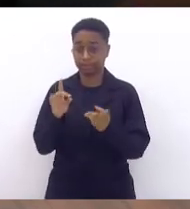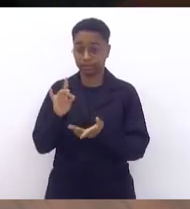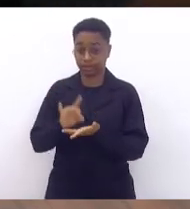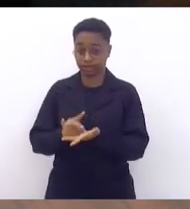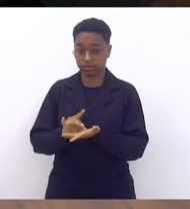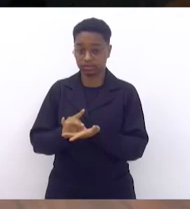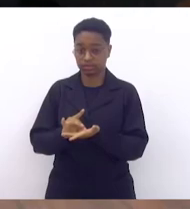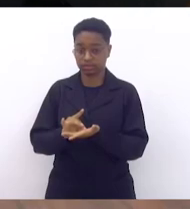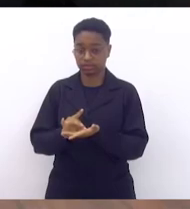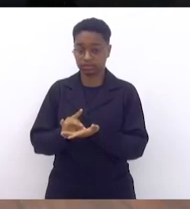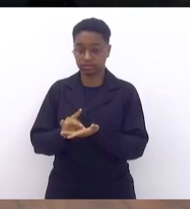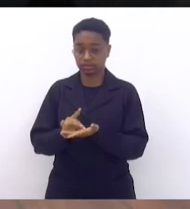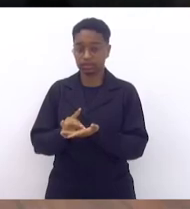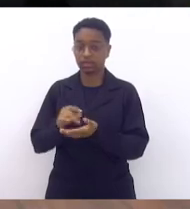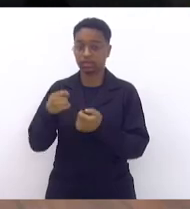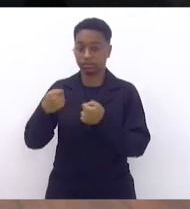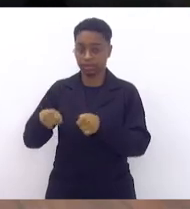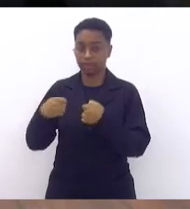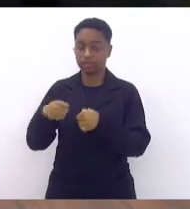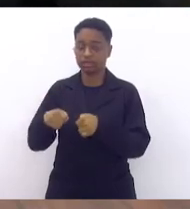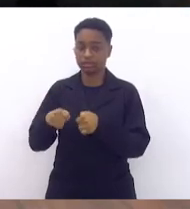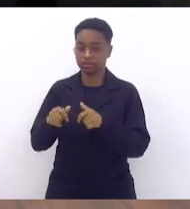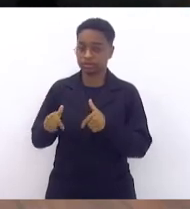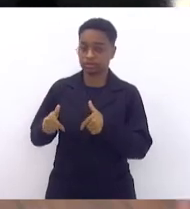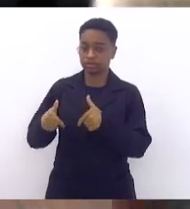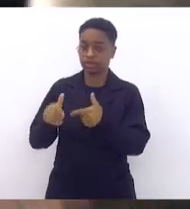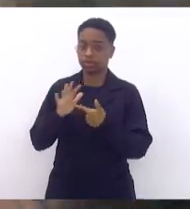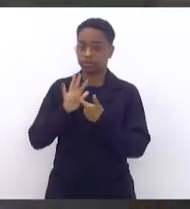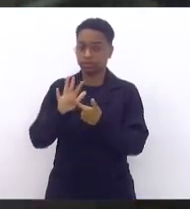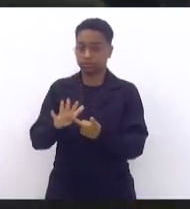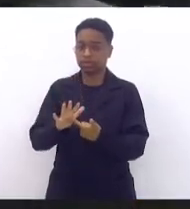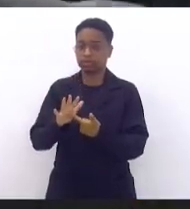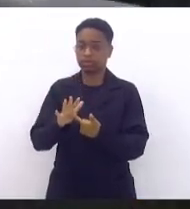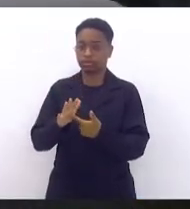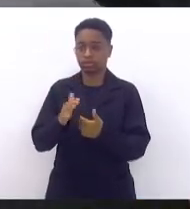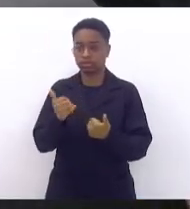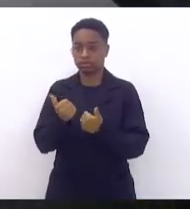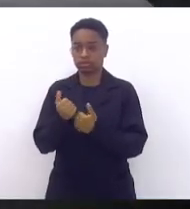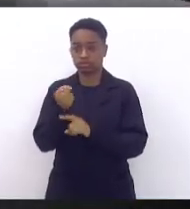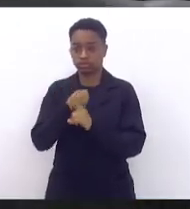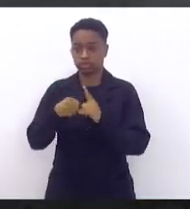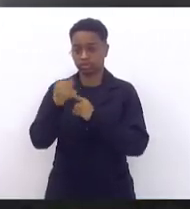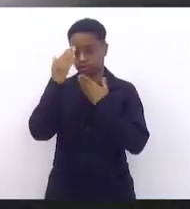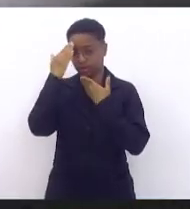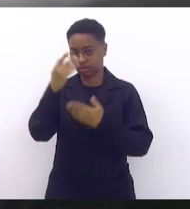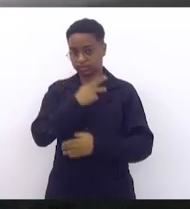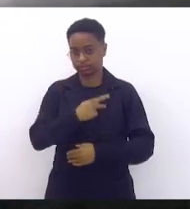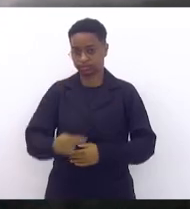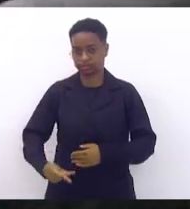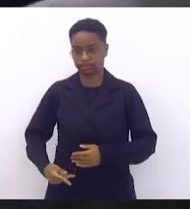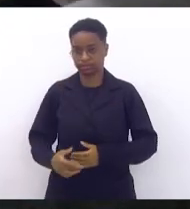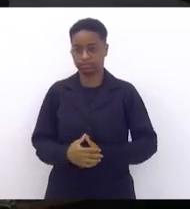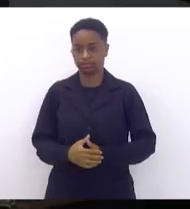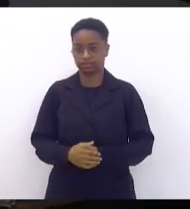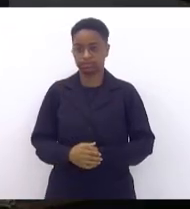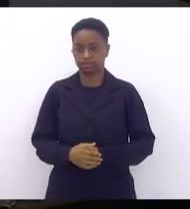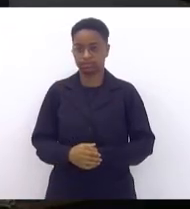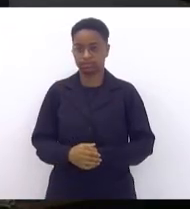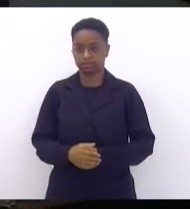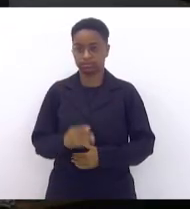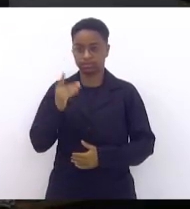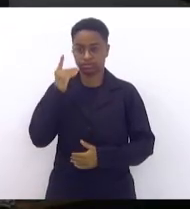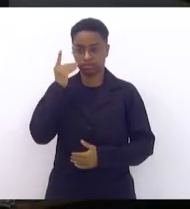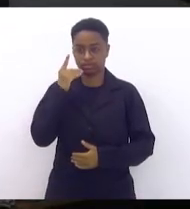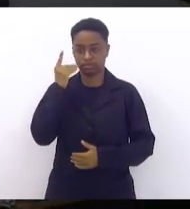a verdade precisam se sobrepor para o bem da nossa sociedade. Muito obrigado, senhora presidente. Deputado Carlos